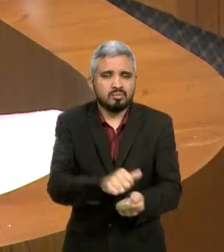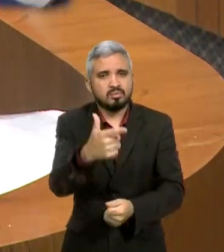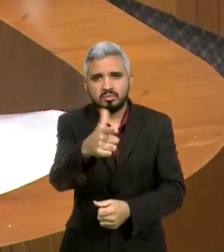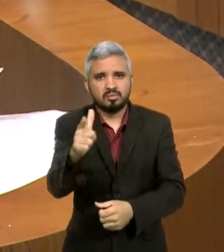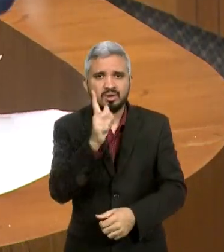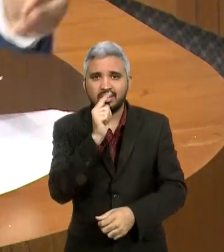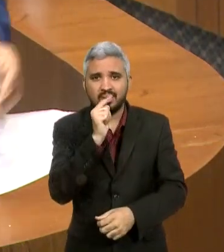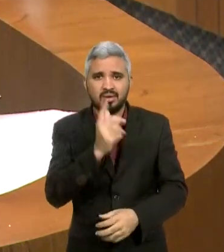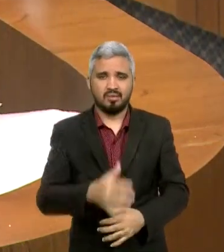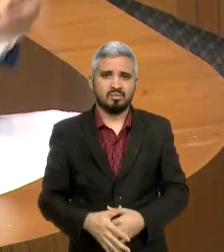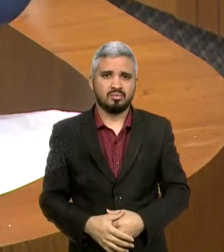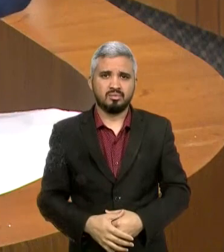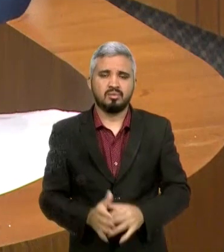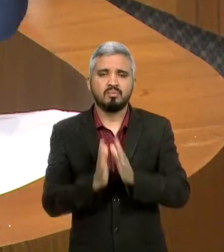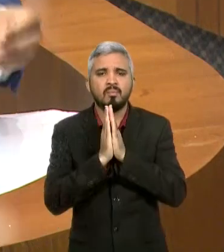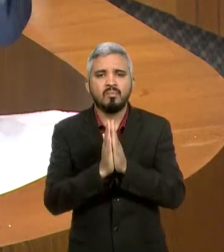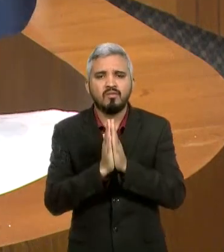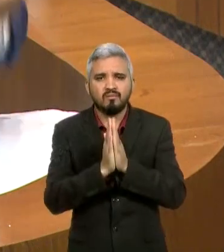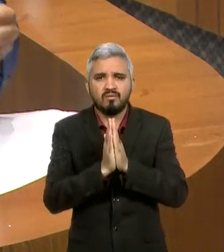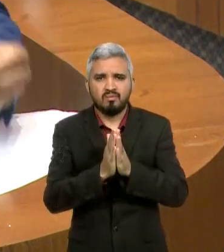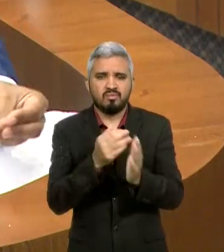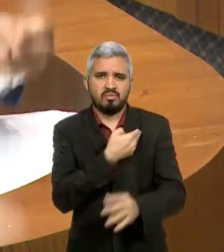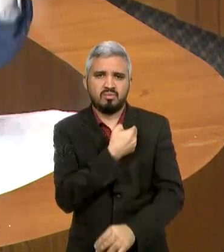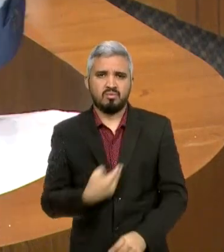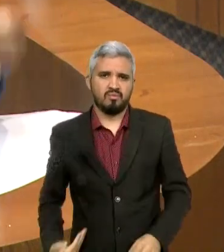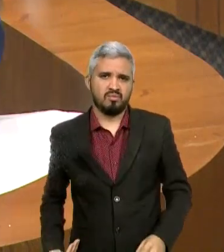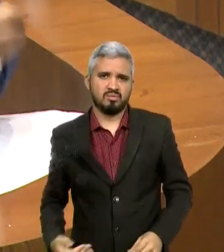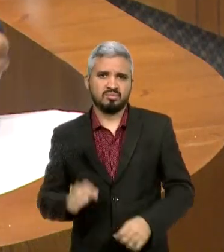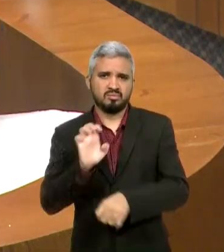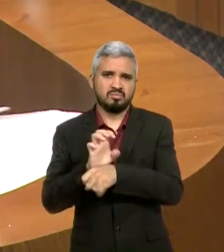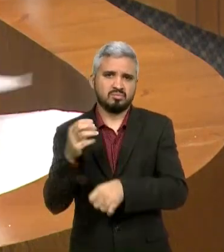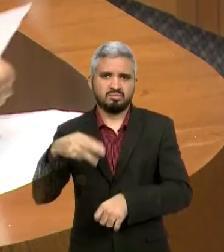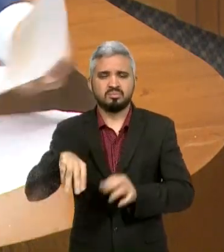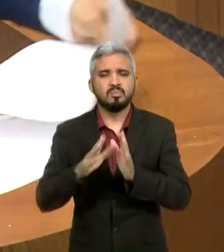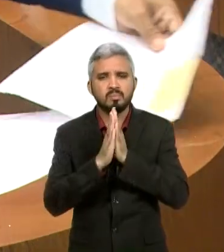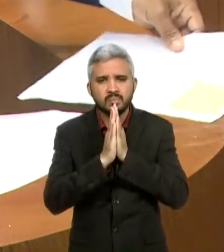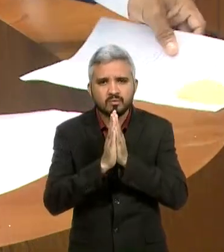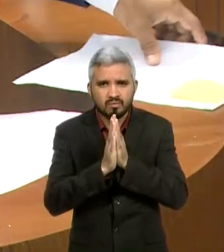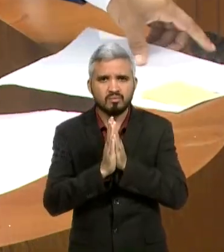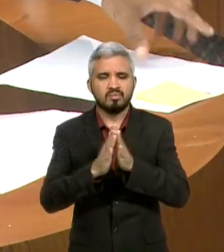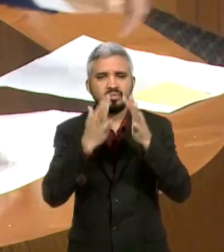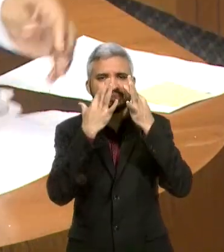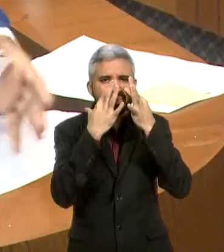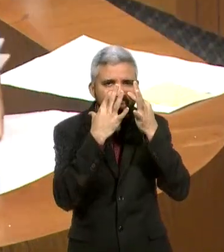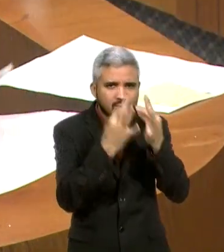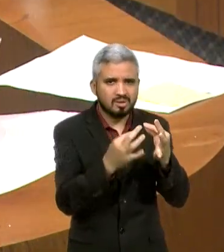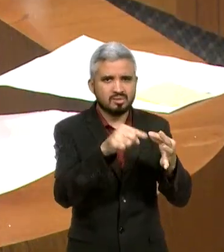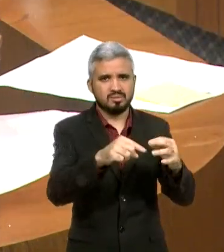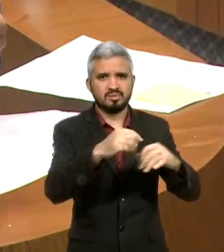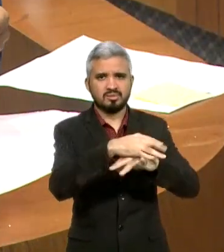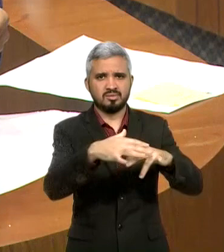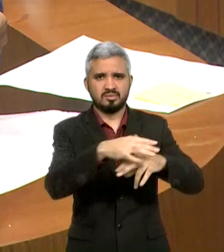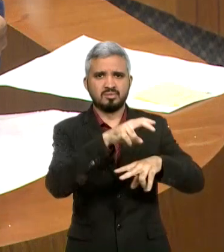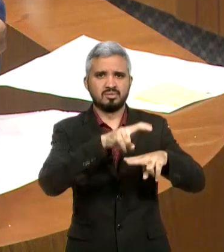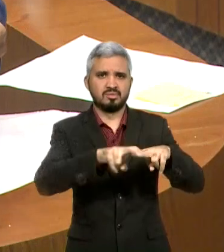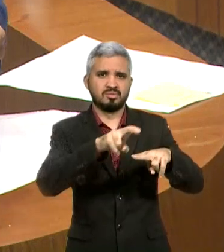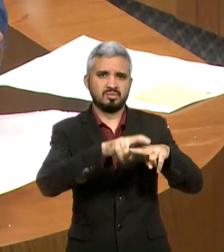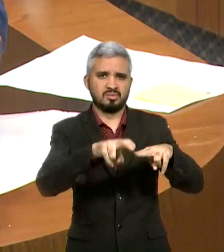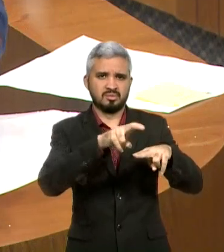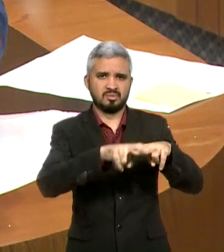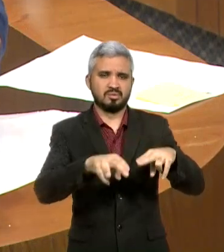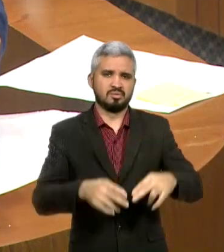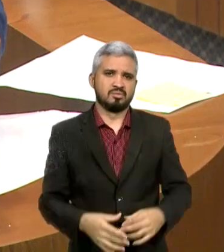para que possa dar atenção à falta de água na cidade de Santo Inês.